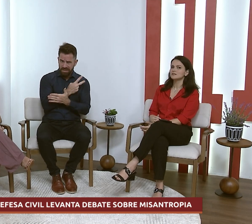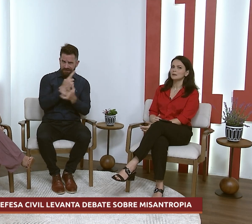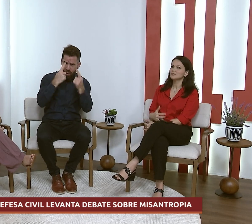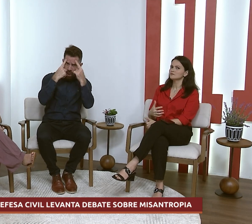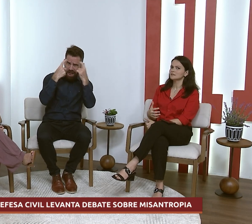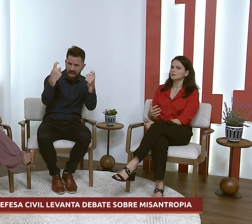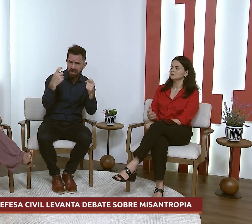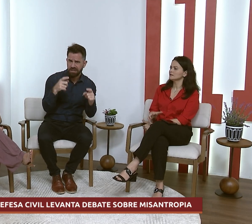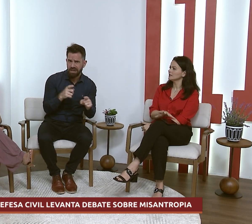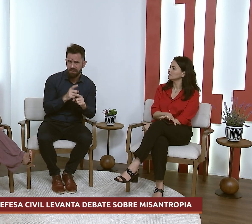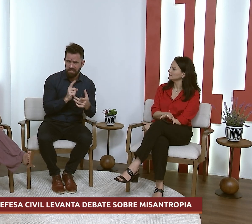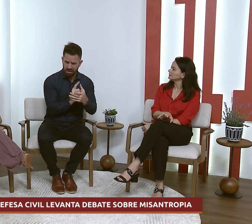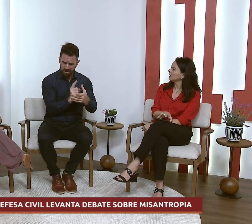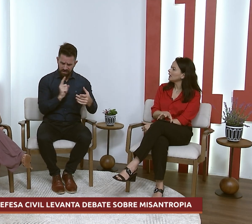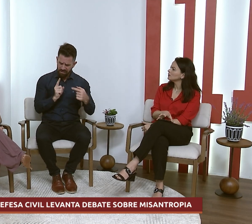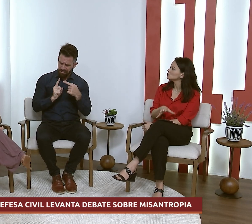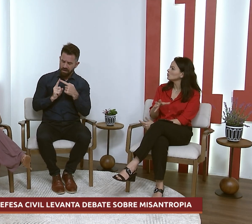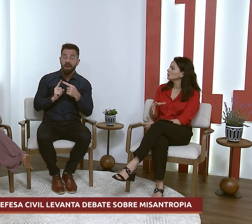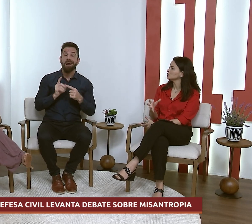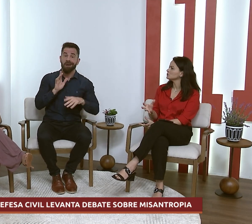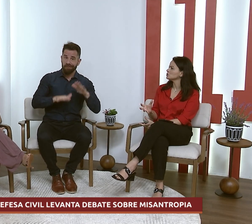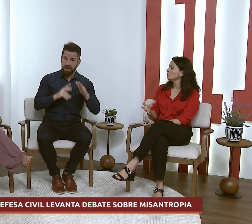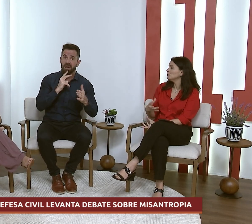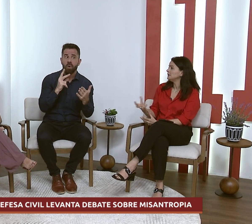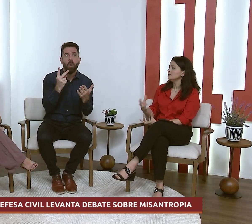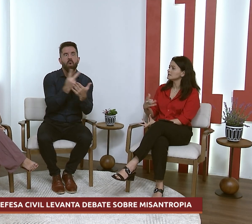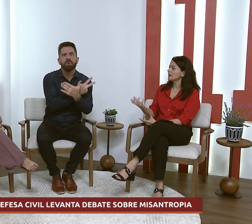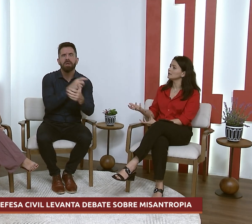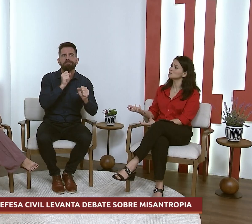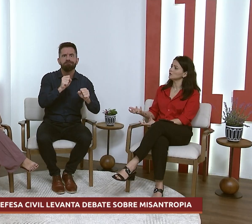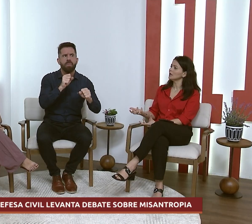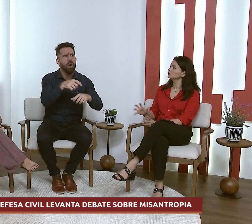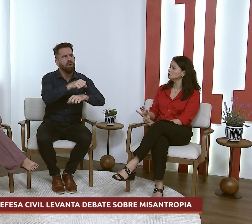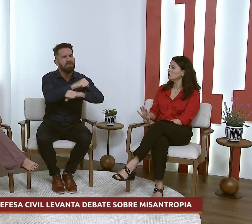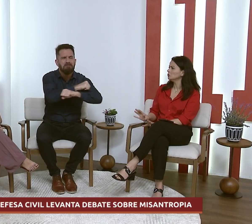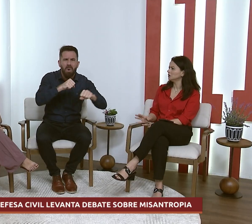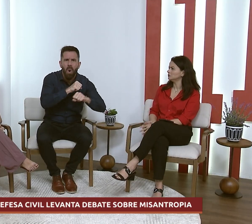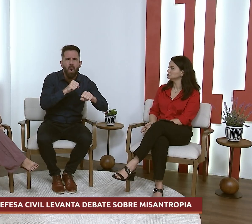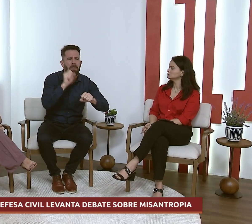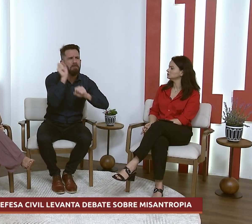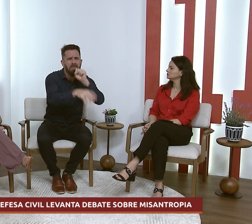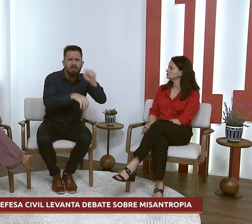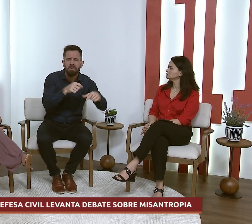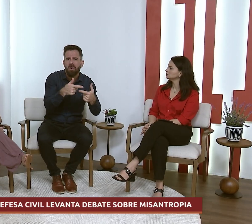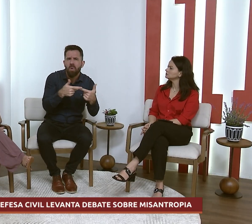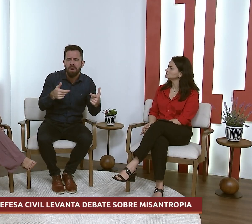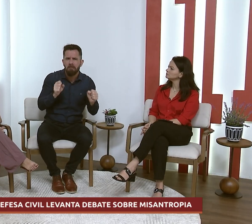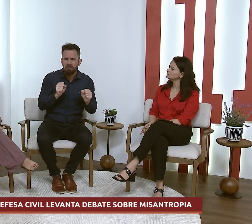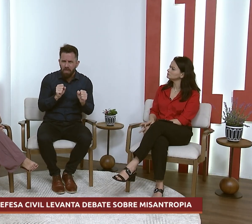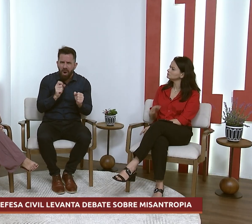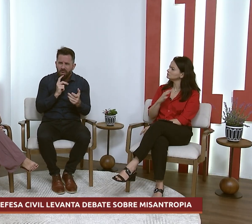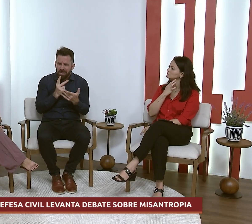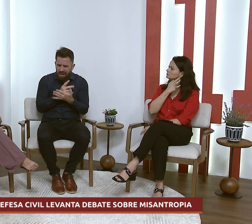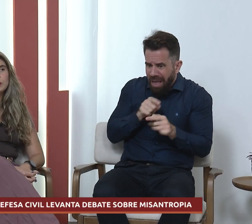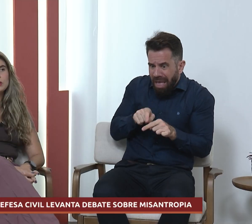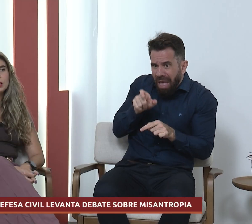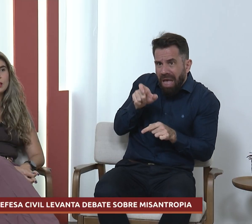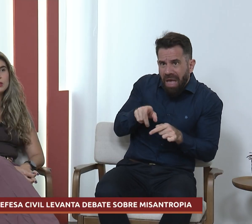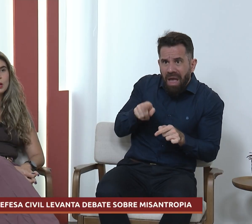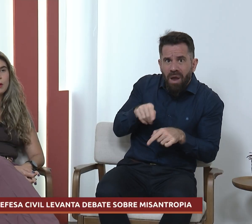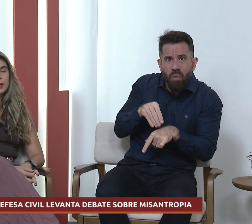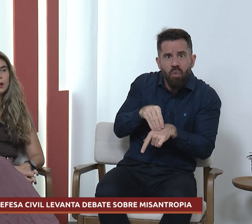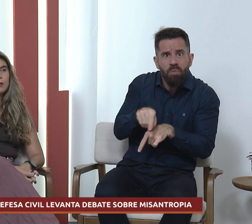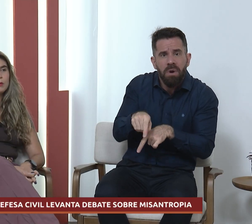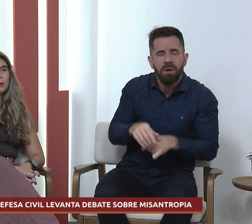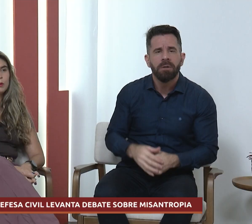A gente sabe que às vezes acontecem atentados ou alguma coisa do tipo. Poderia estar relacionado ou não? Pode acontecer, sim. Eu